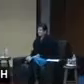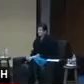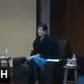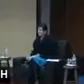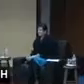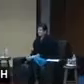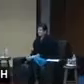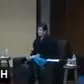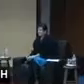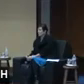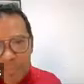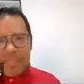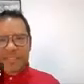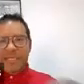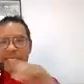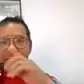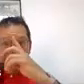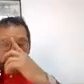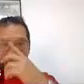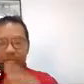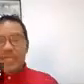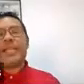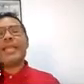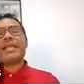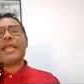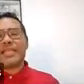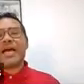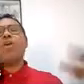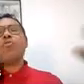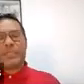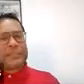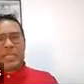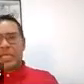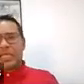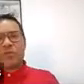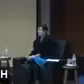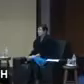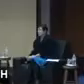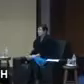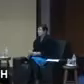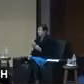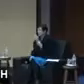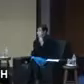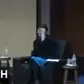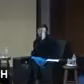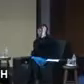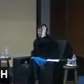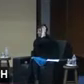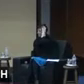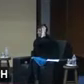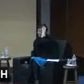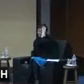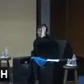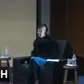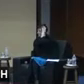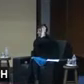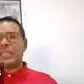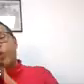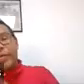os megaventos, os serviços múltiplos, a realidade aumentada. Isto é bem interessante em função das